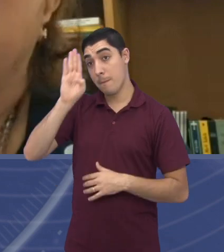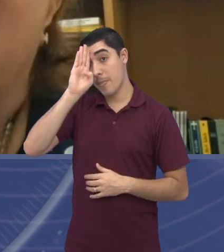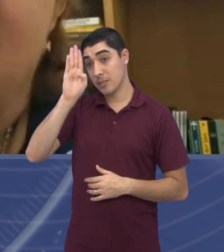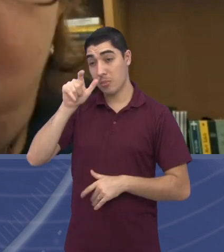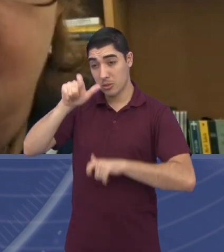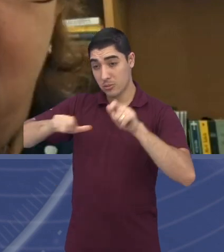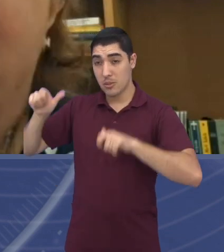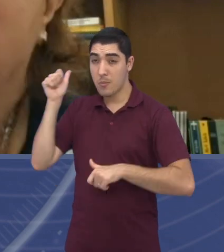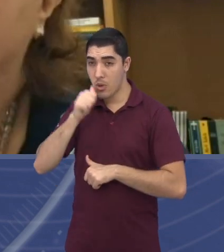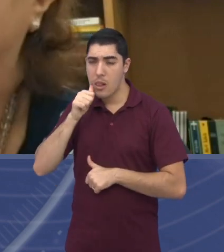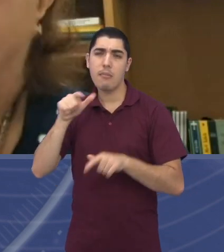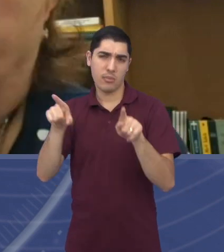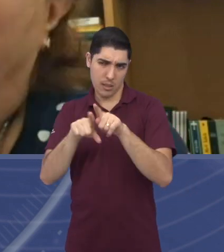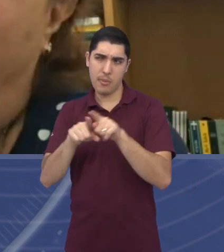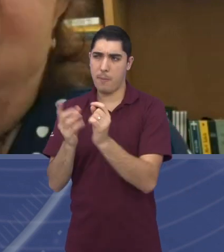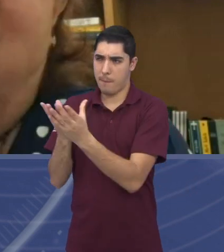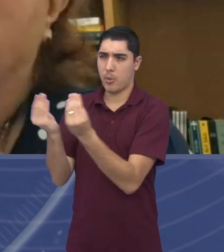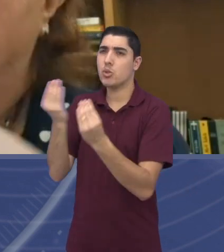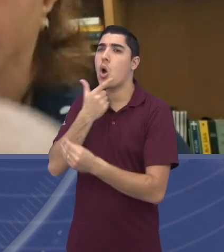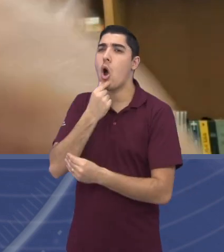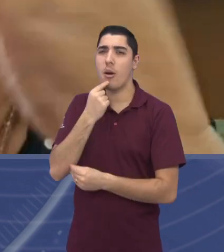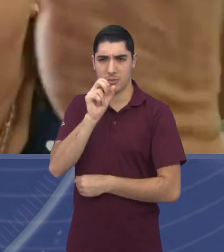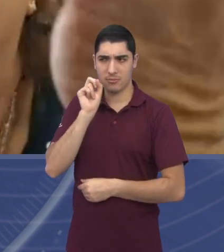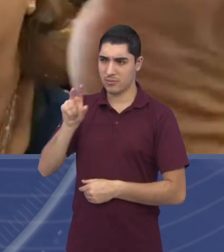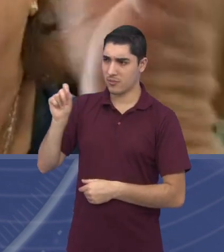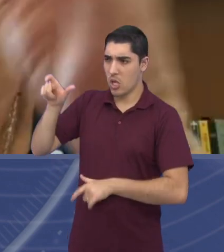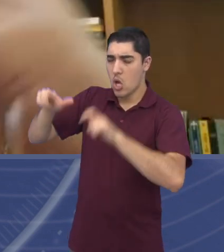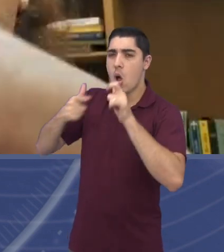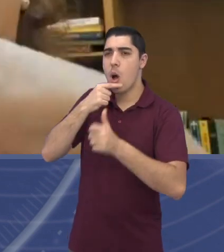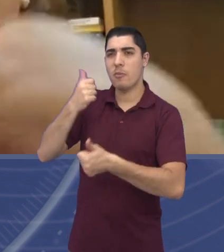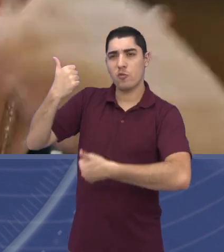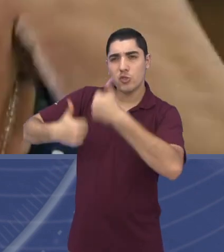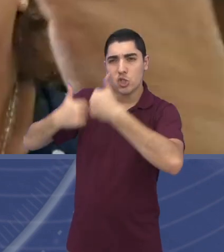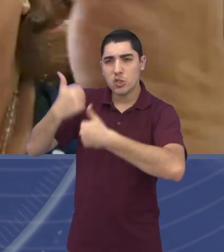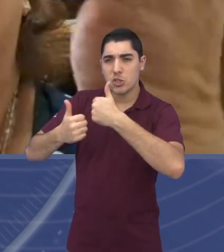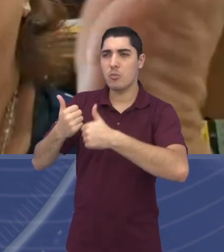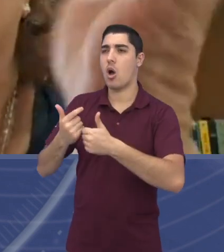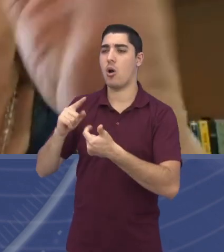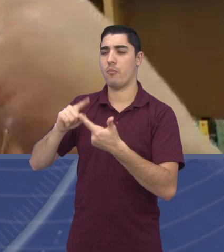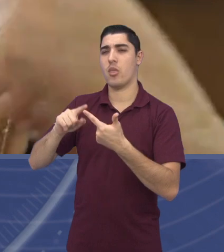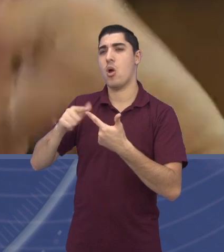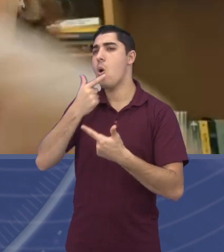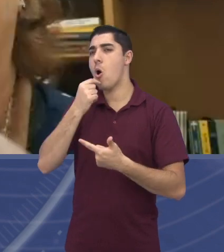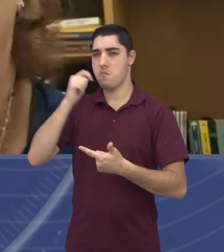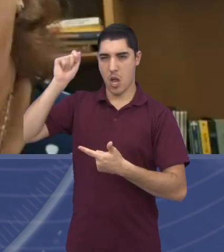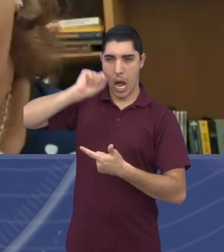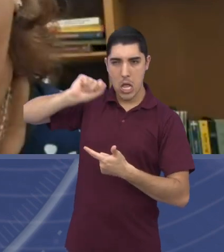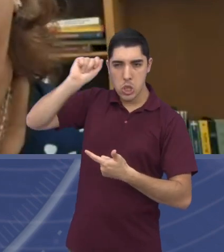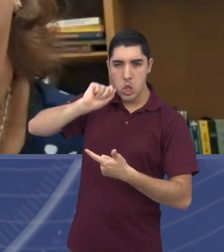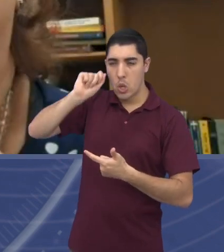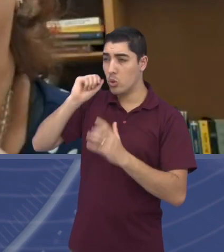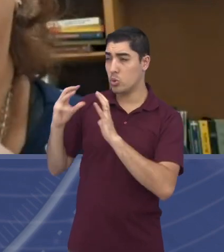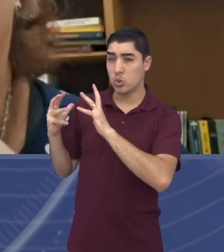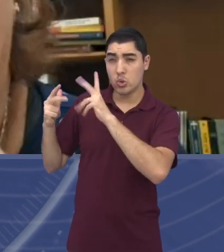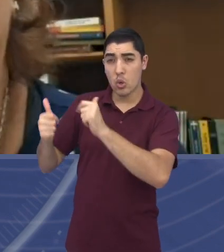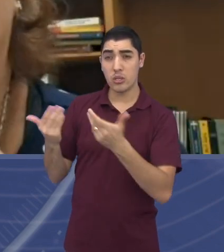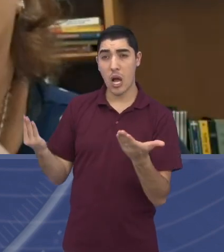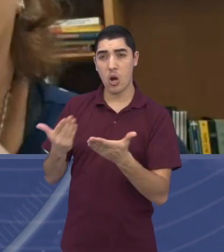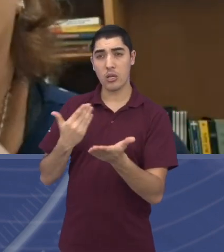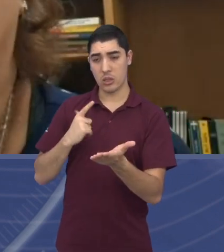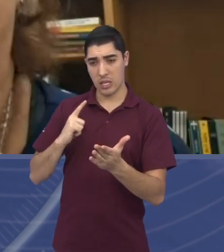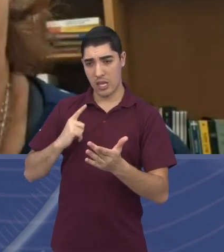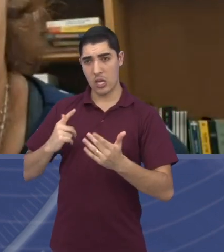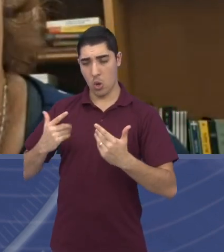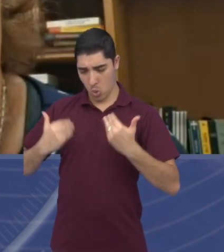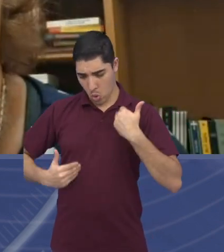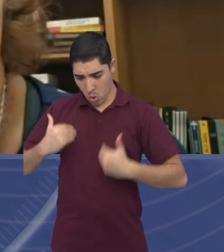mulheres em especial, mas hoje muitos homens também, você vê os jogadores de futebol, os atores, todos esses estão todos com os